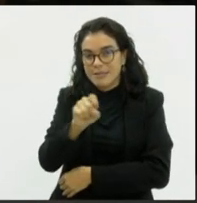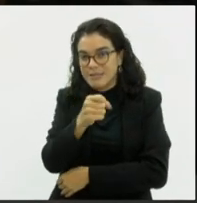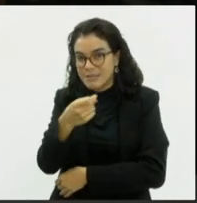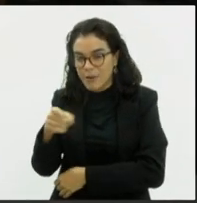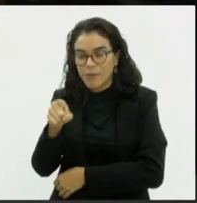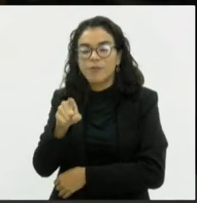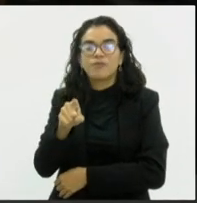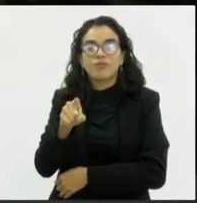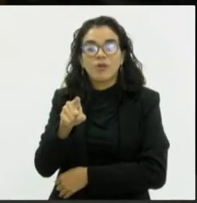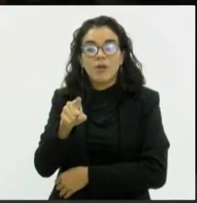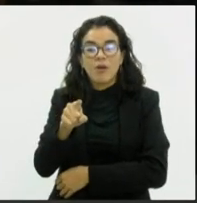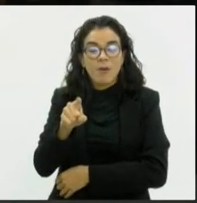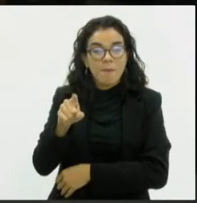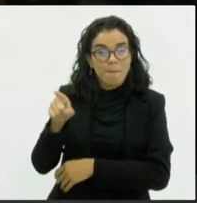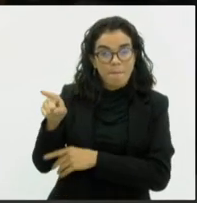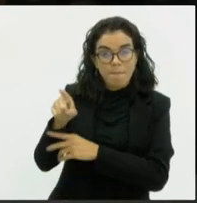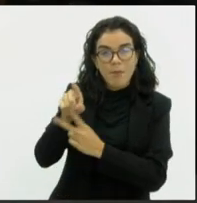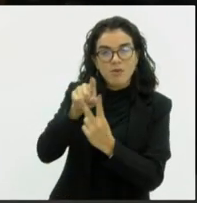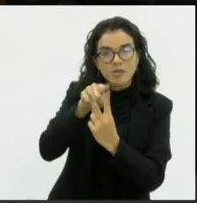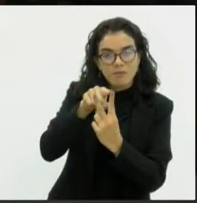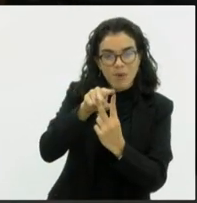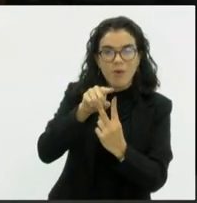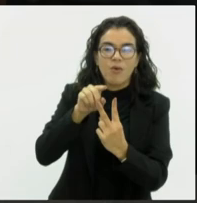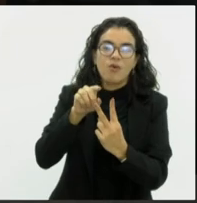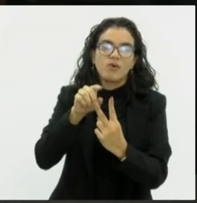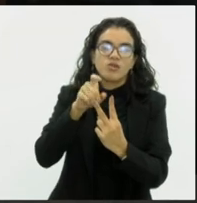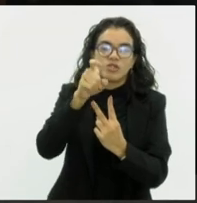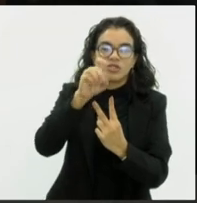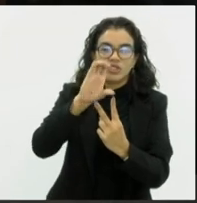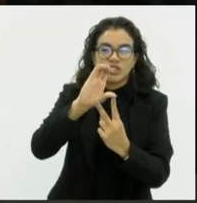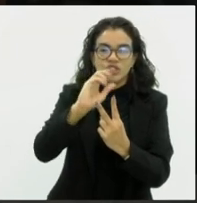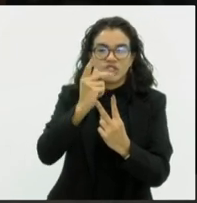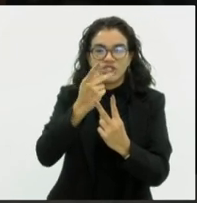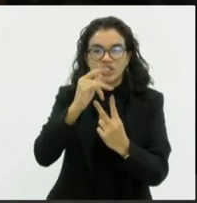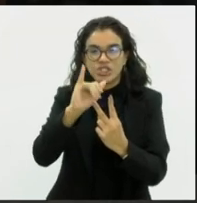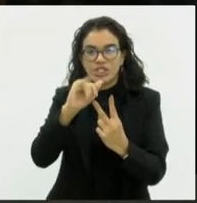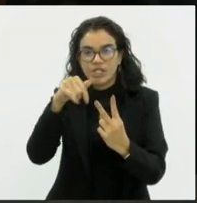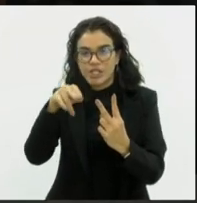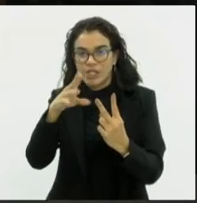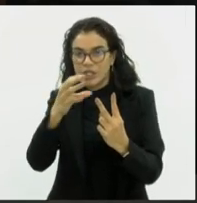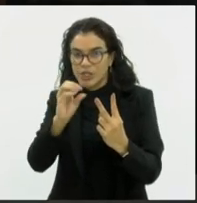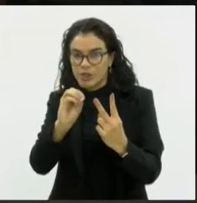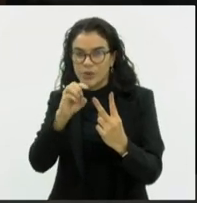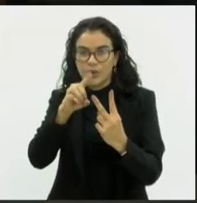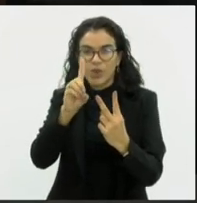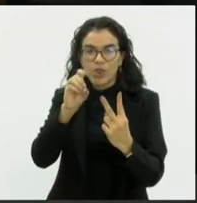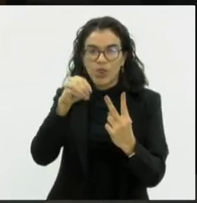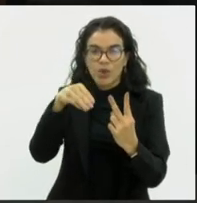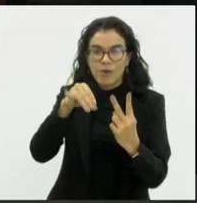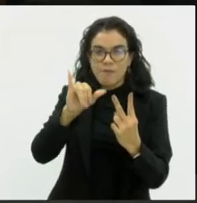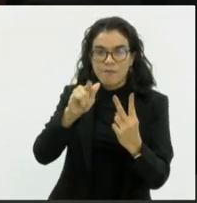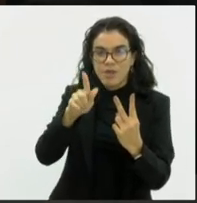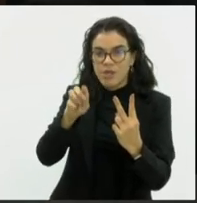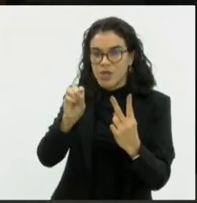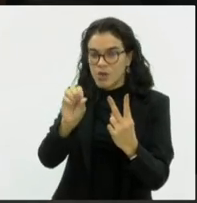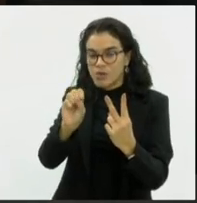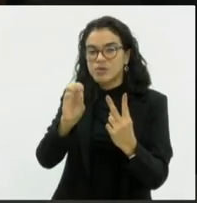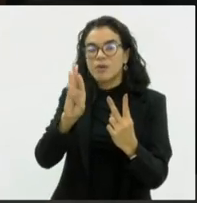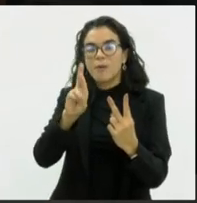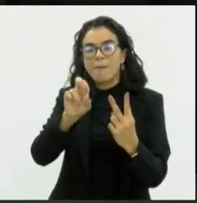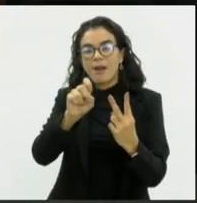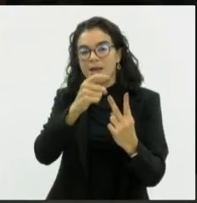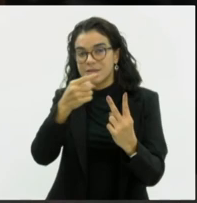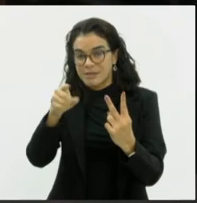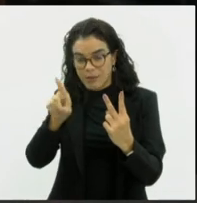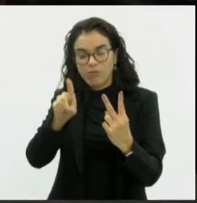irmão Domingo Brazão e Chiquinho Brazão vêm nessa luta para defender essas pessoas. Gente